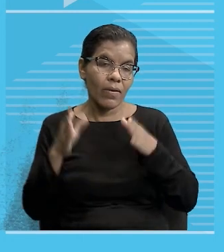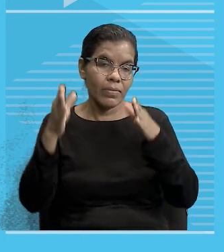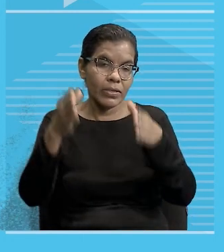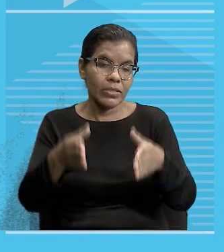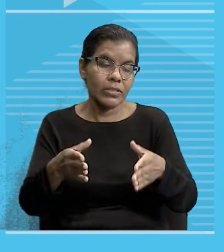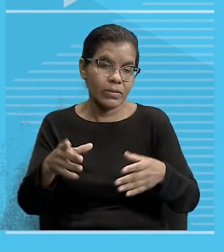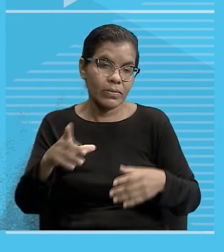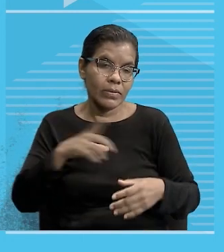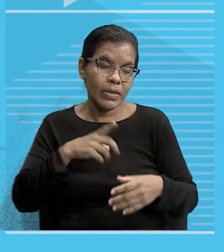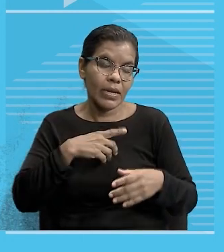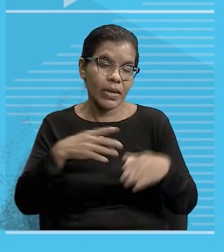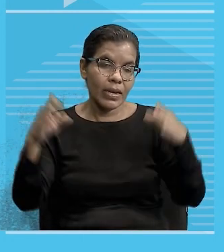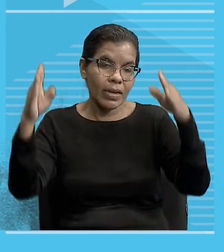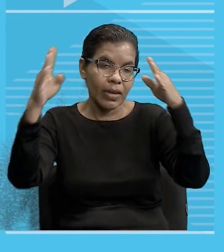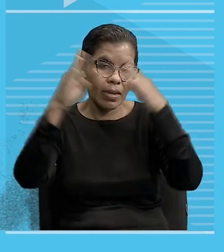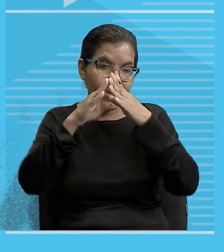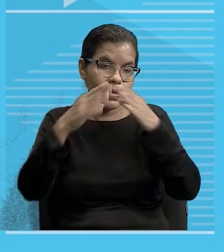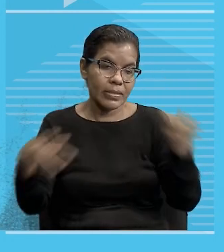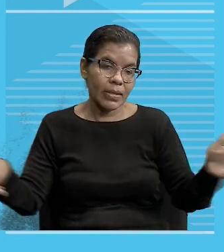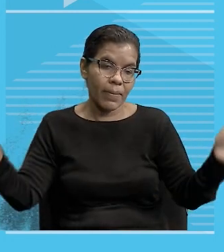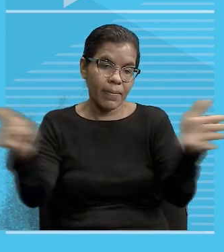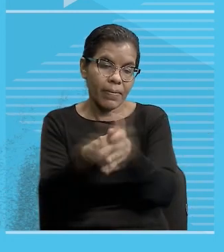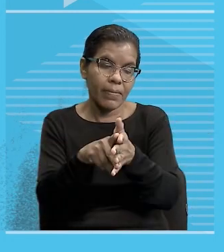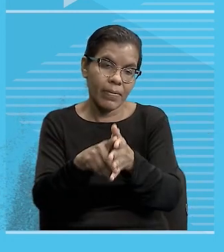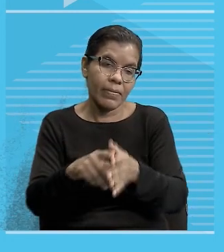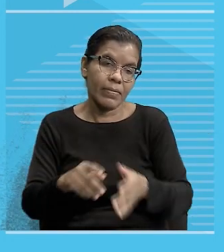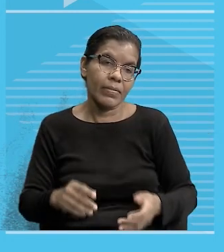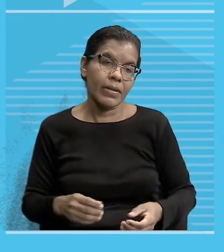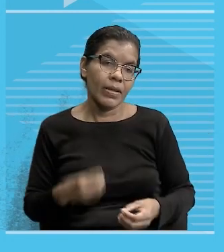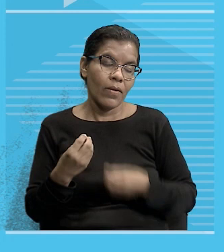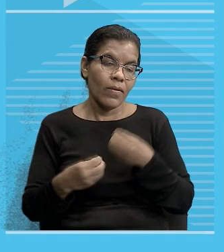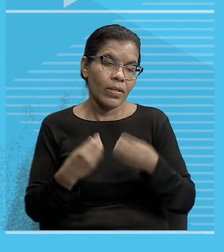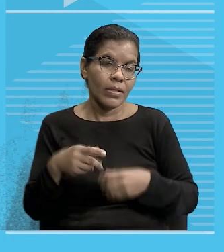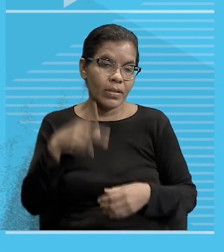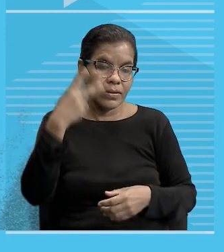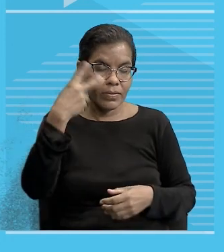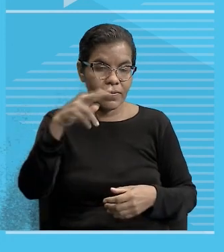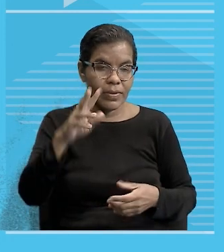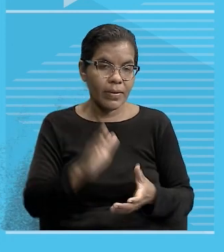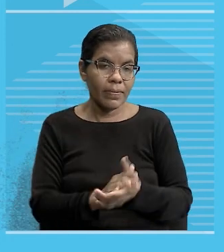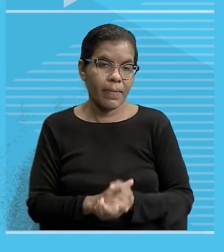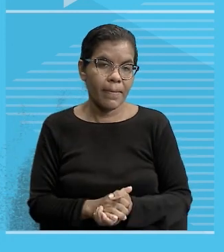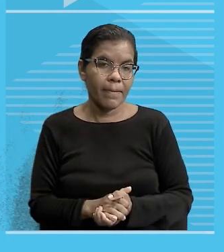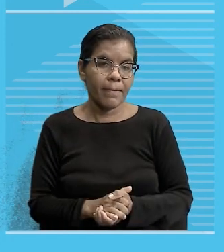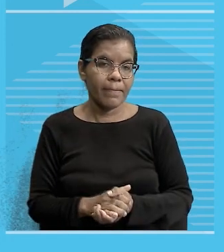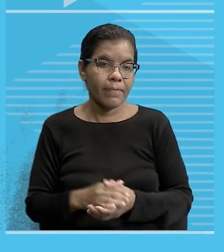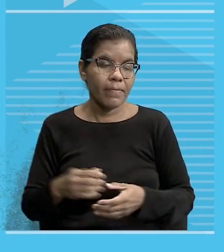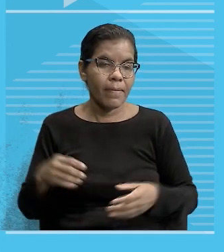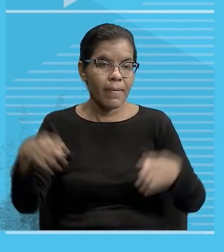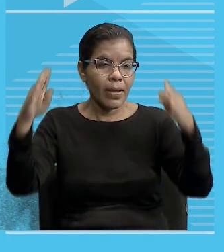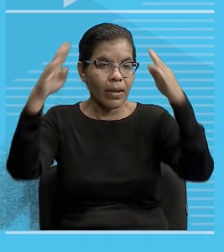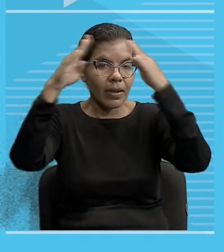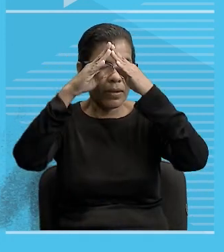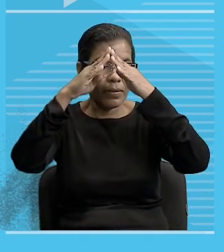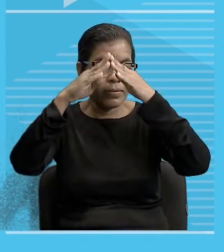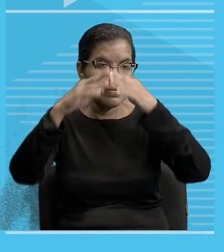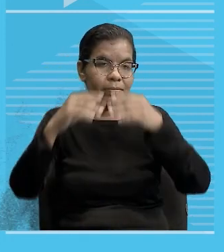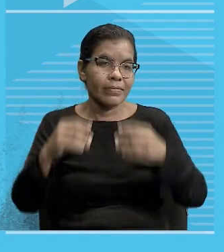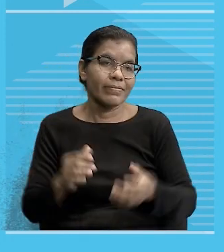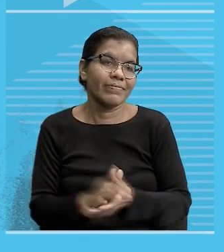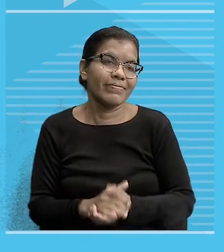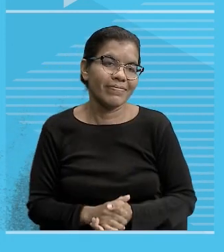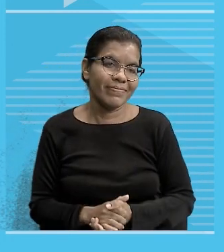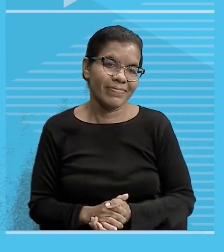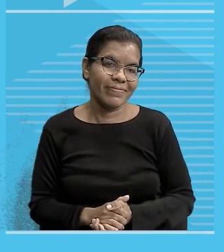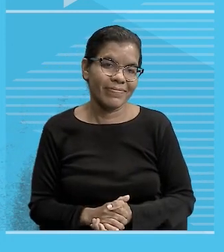que a casinha próprio e quando a gente vê uma casa meu